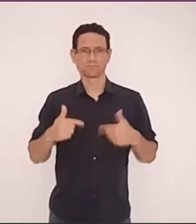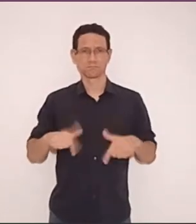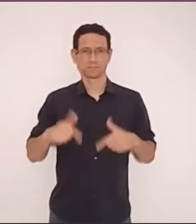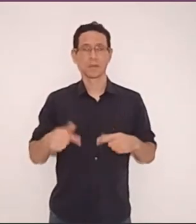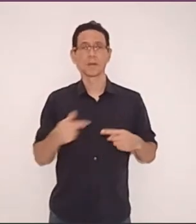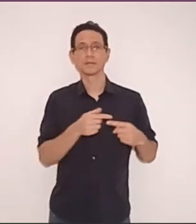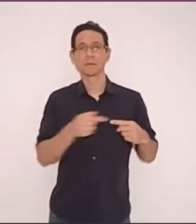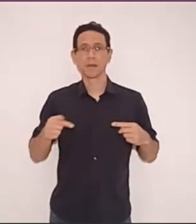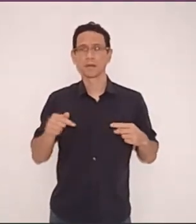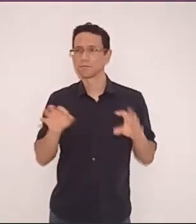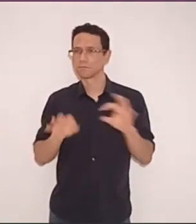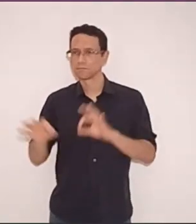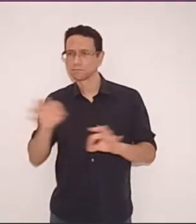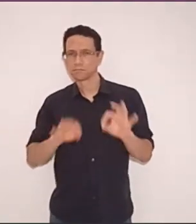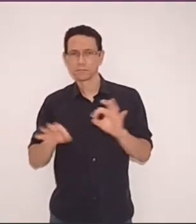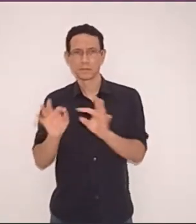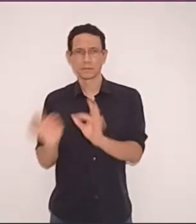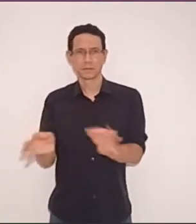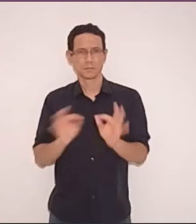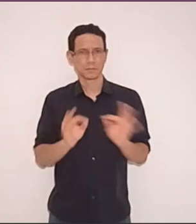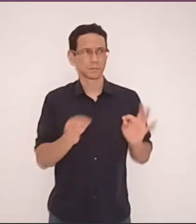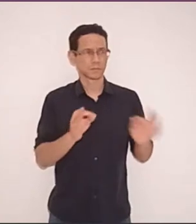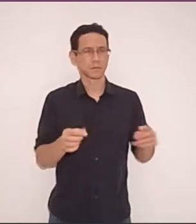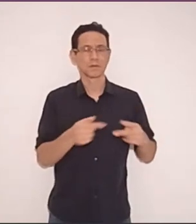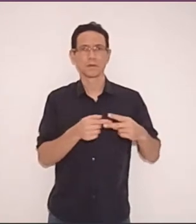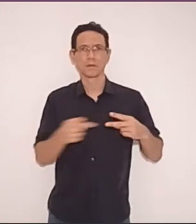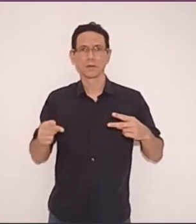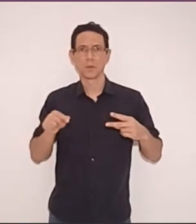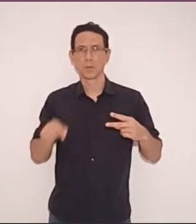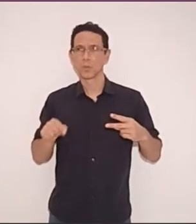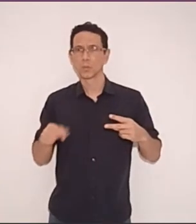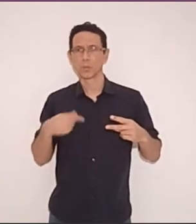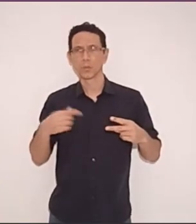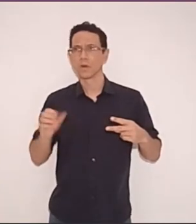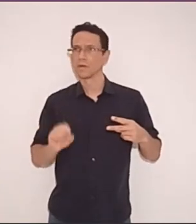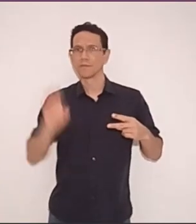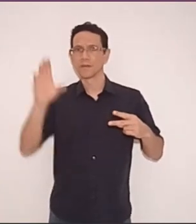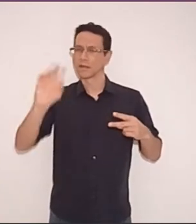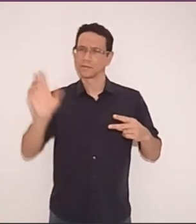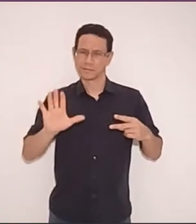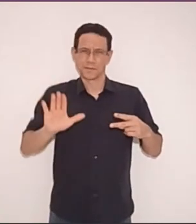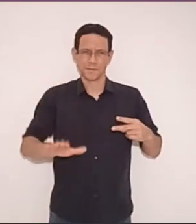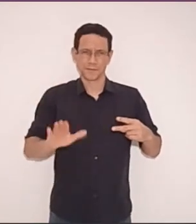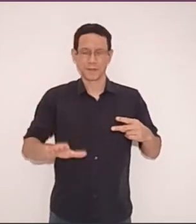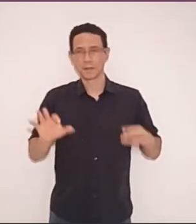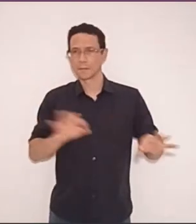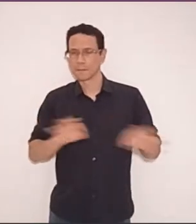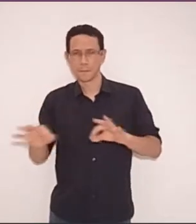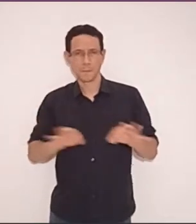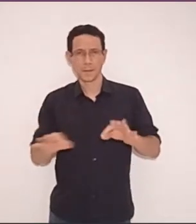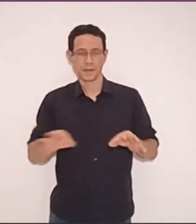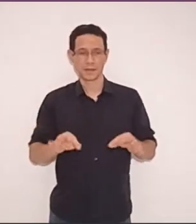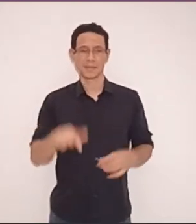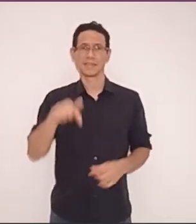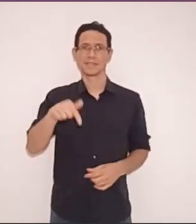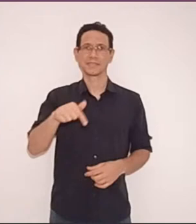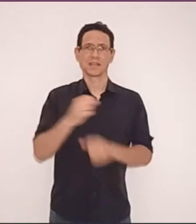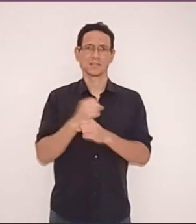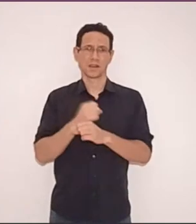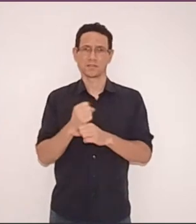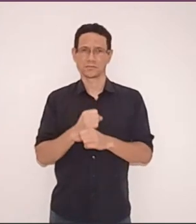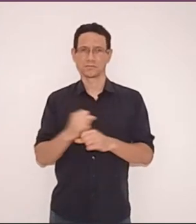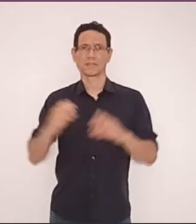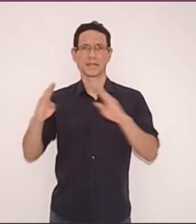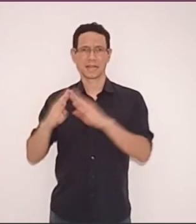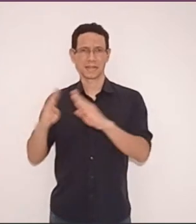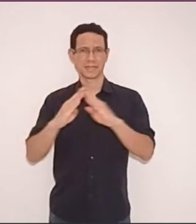só para ajeitar algumas coisas na segunda semana já não tinha horário para sair e dentro desses em diversos